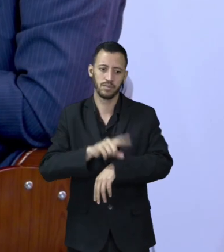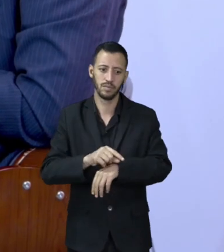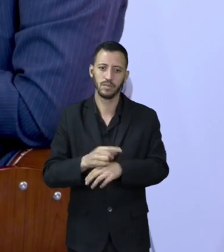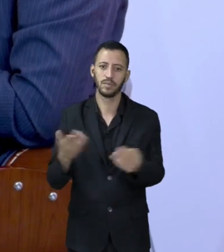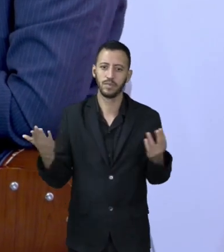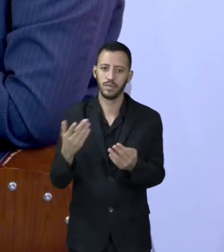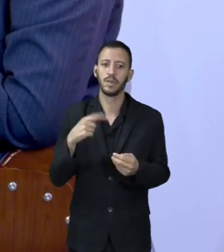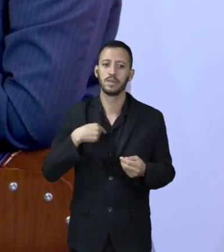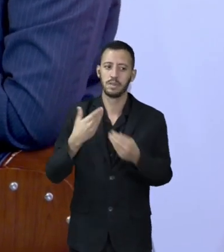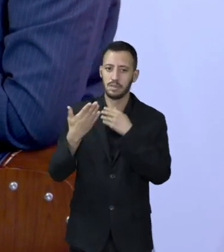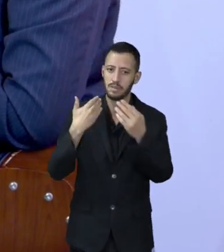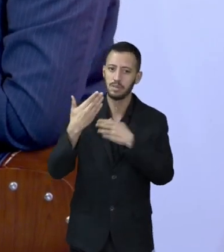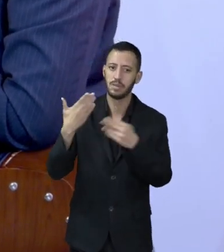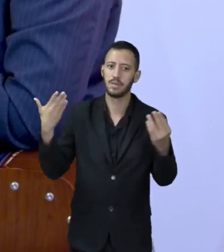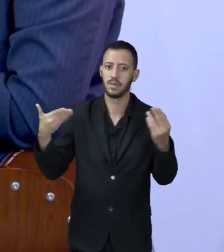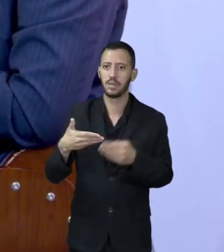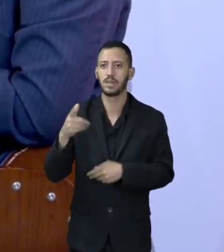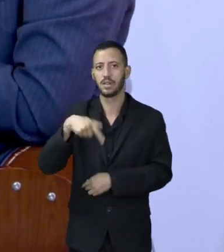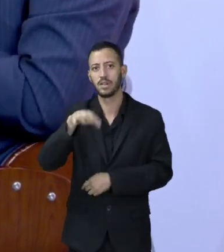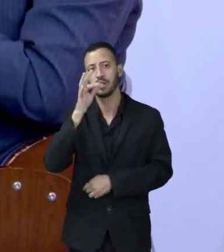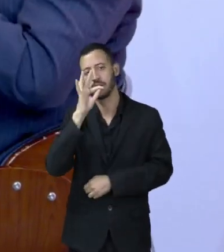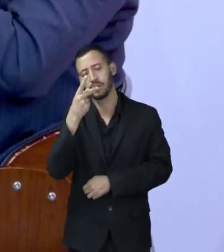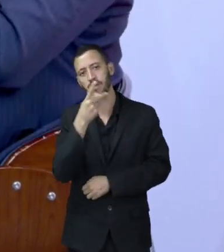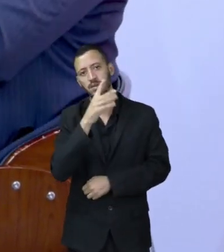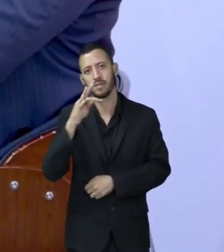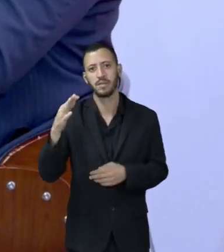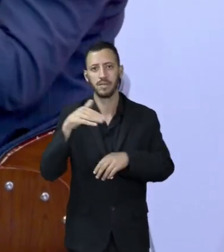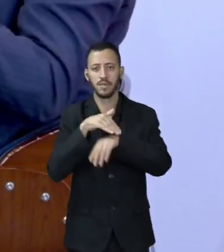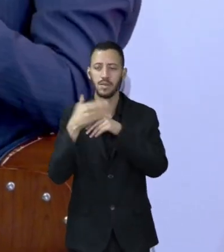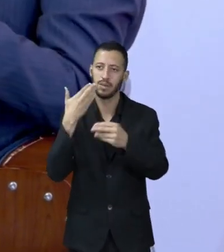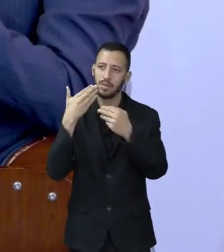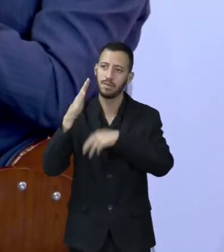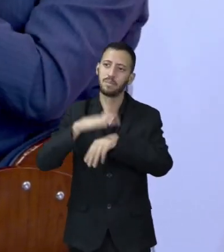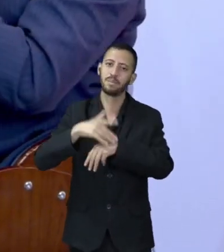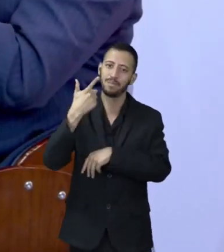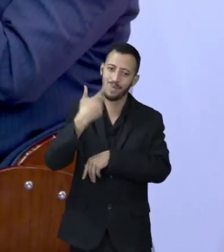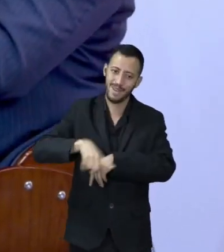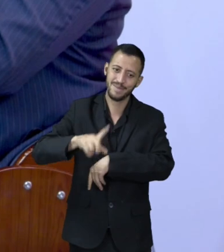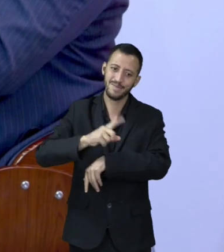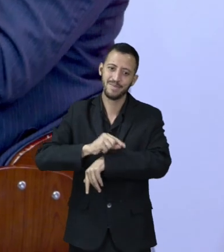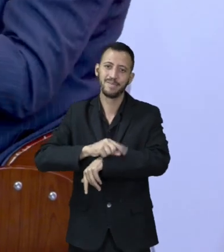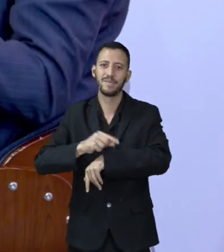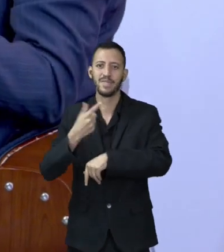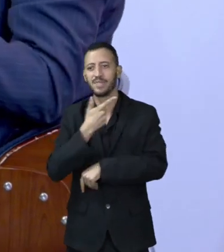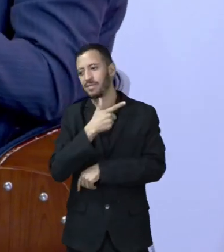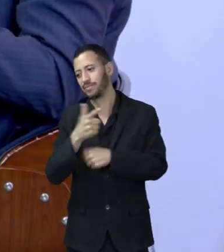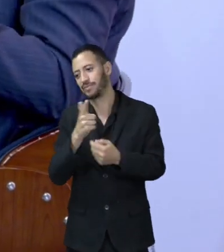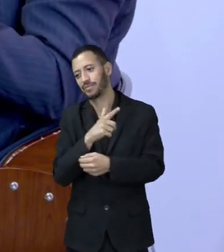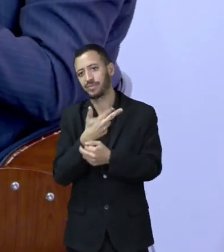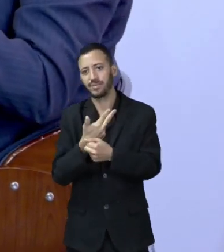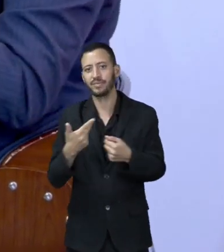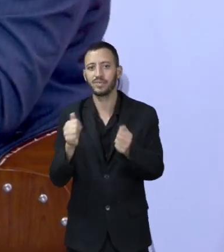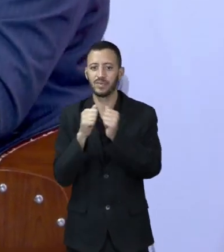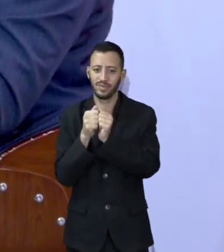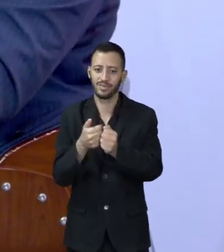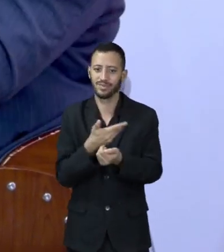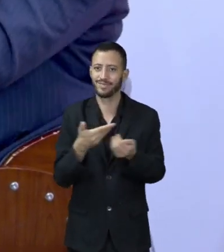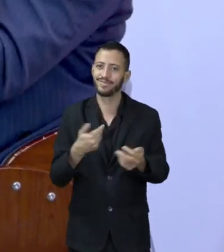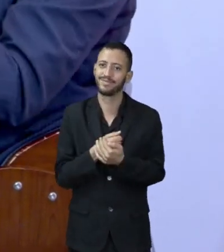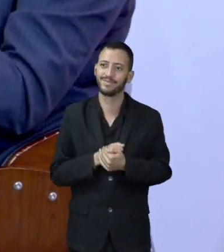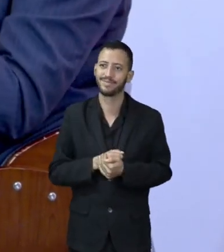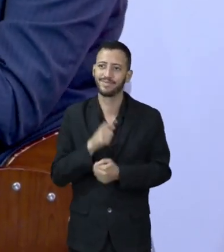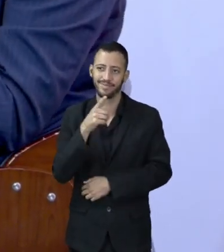gente, por ter conversado com a gente aqui no Café PT. Conversaria muito mais tempo sobre muitas outras coisas com você, porque eu vi que